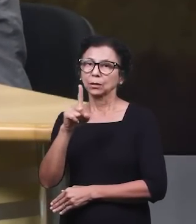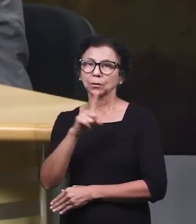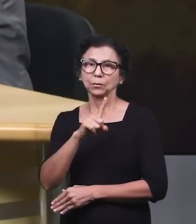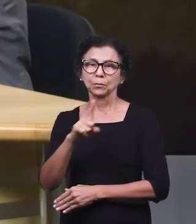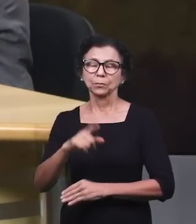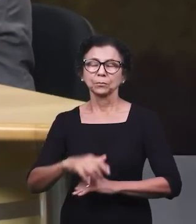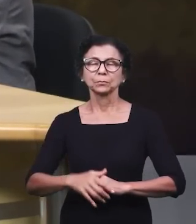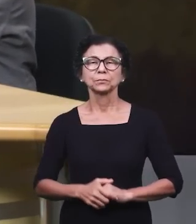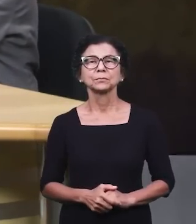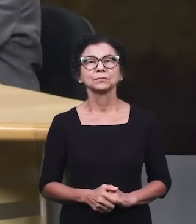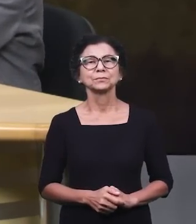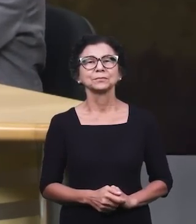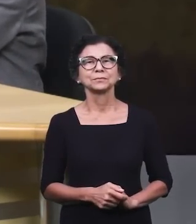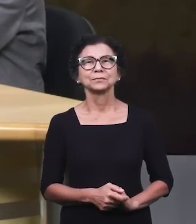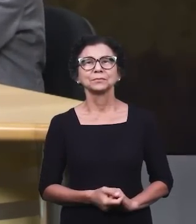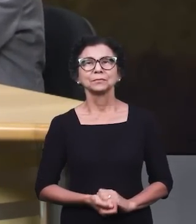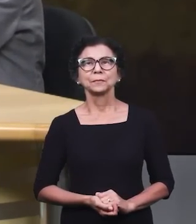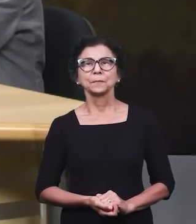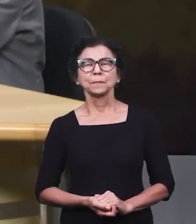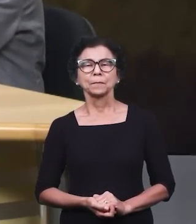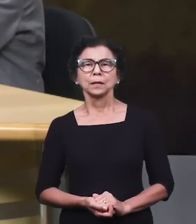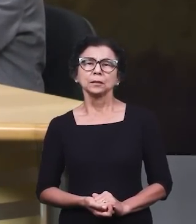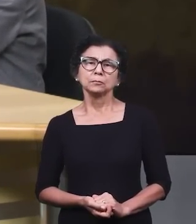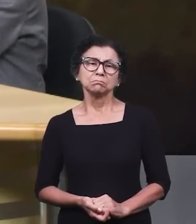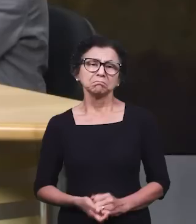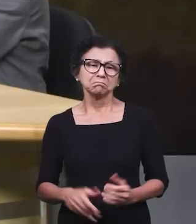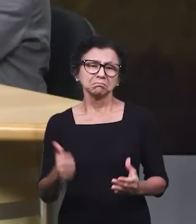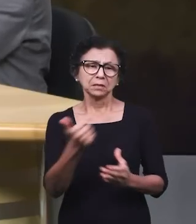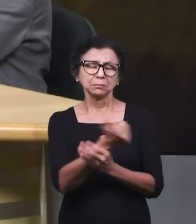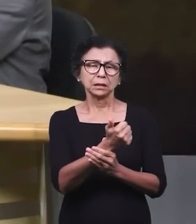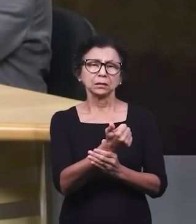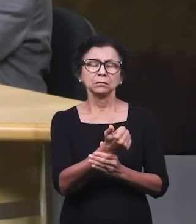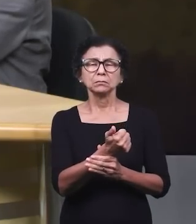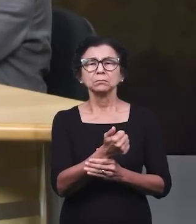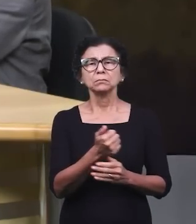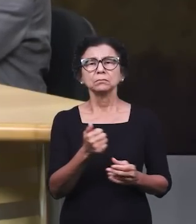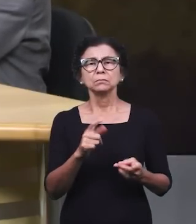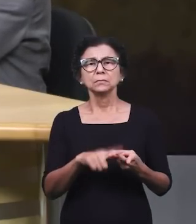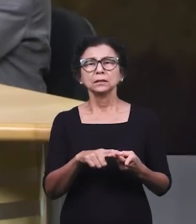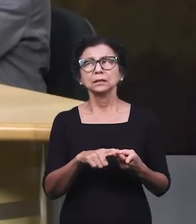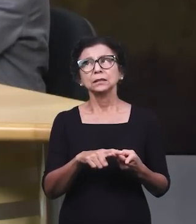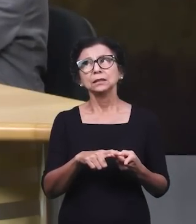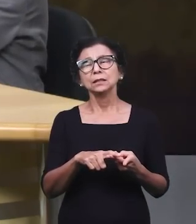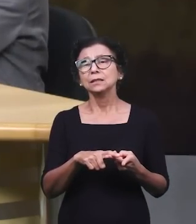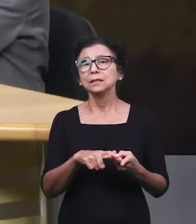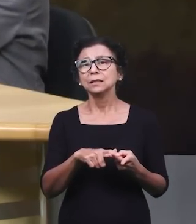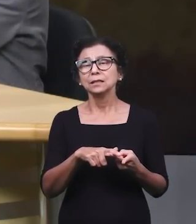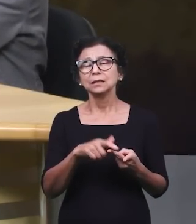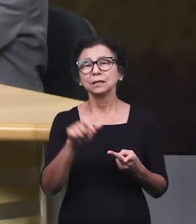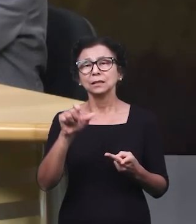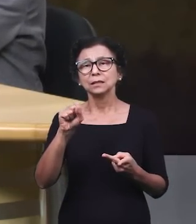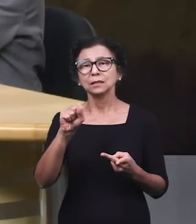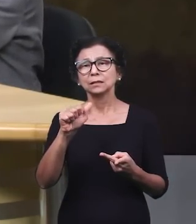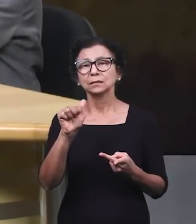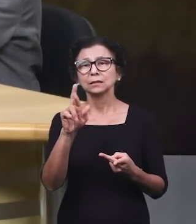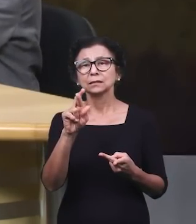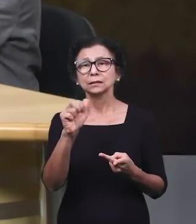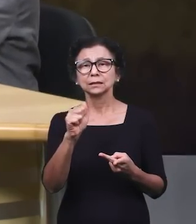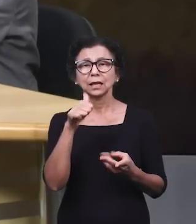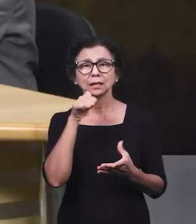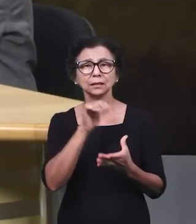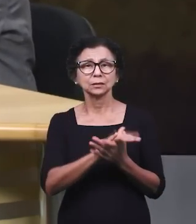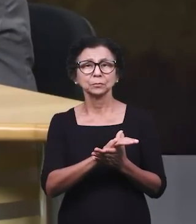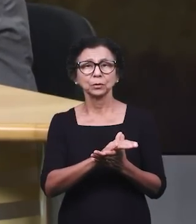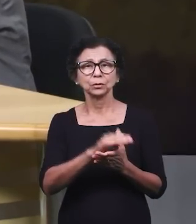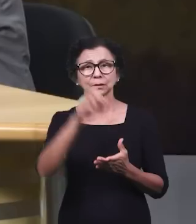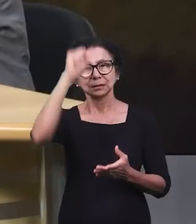muitos filhos. Era ele e Sara. Senhor, o Senhor vai abençoar a minha família, mas só temos nós dois. E